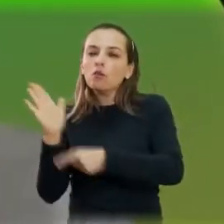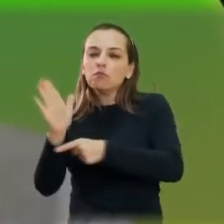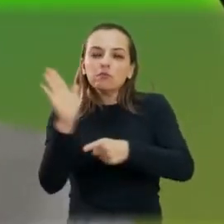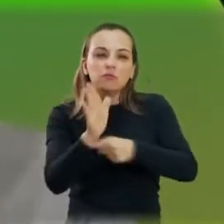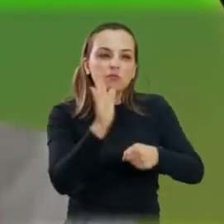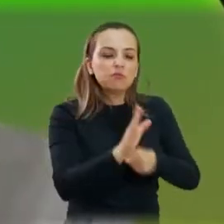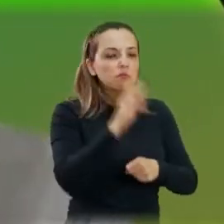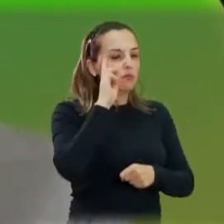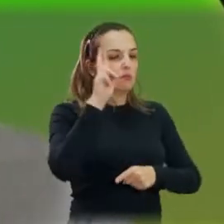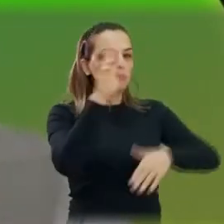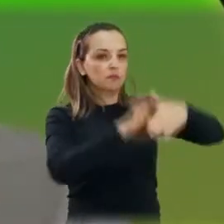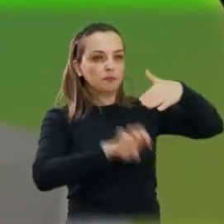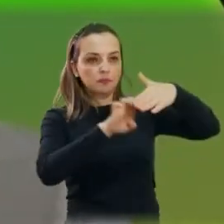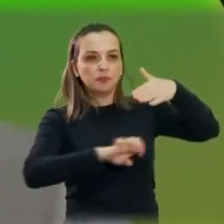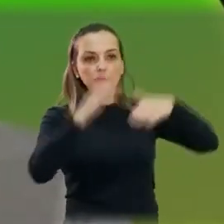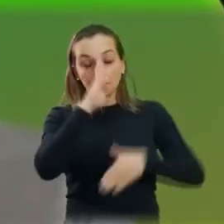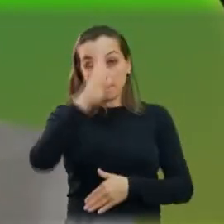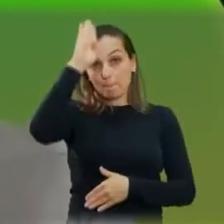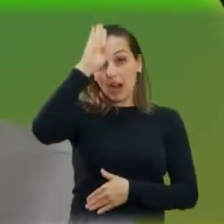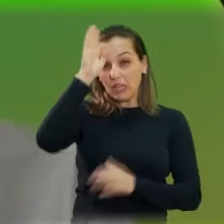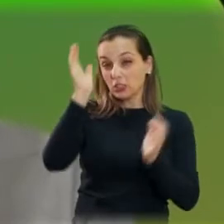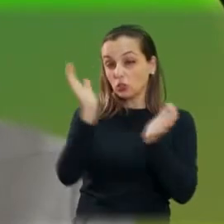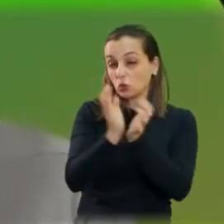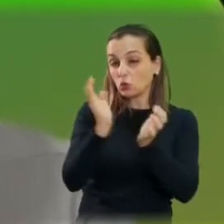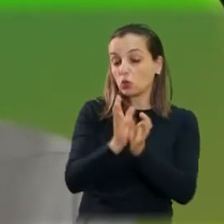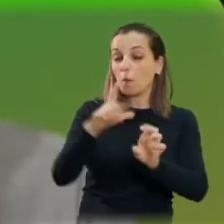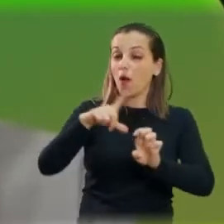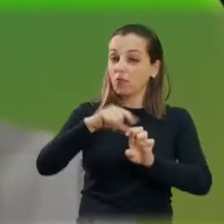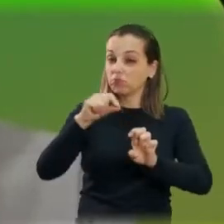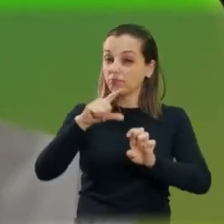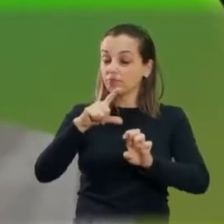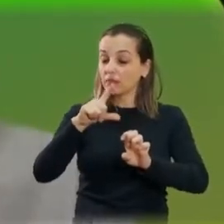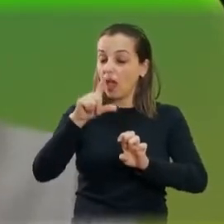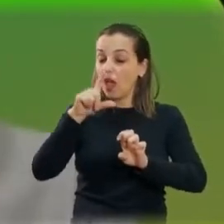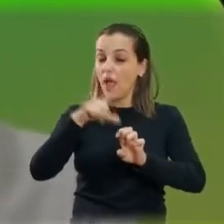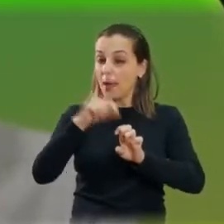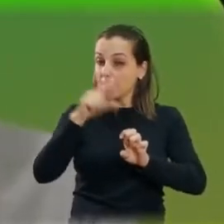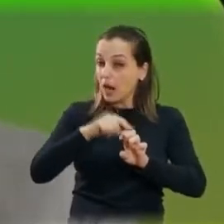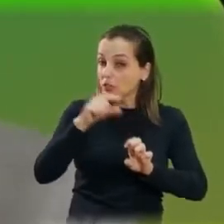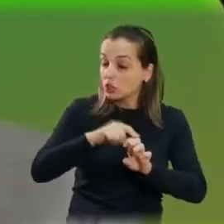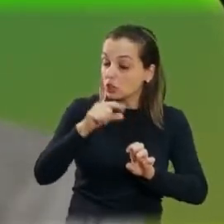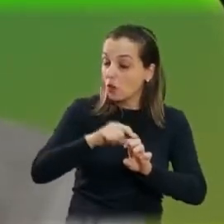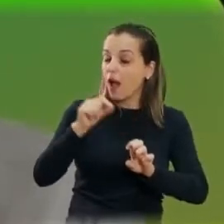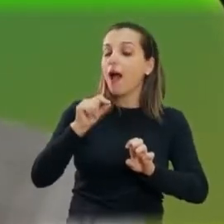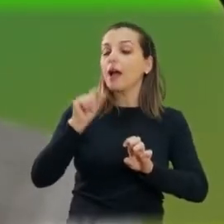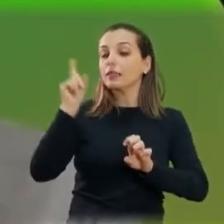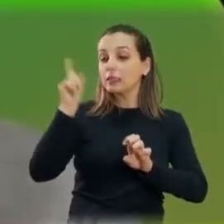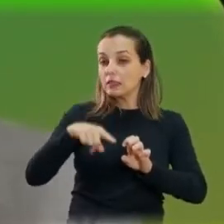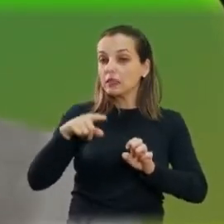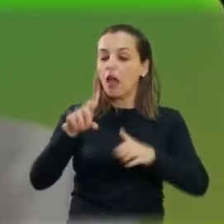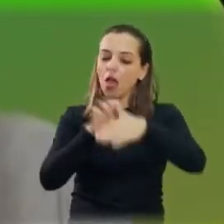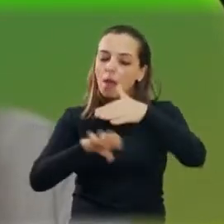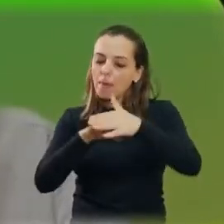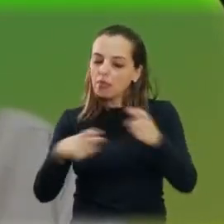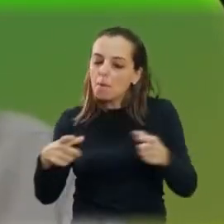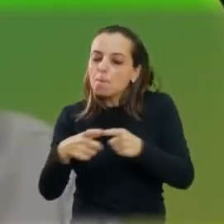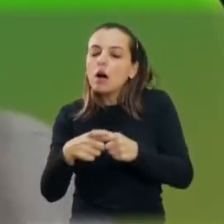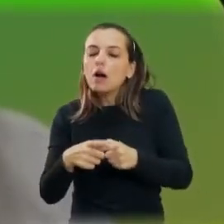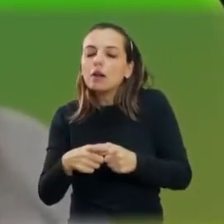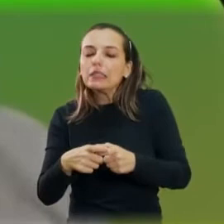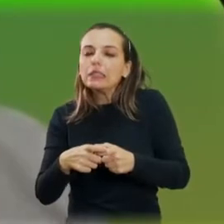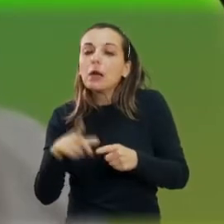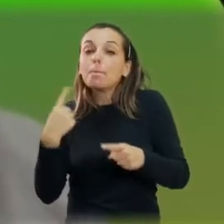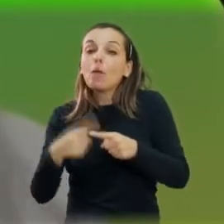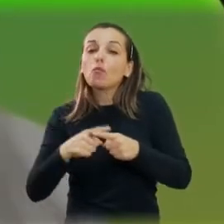nossos empresários, principalmente os microempreendedores individuais, os empreendedores individuais e pequenas empresas, né? Que tem